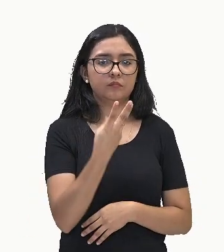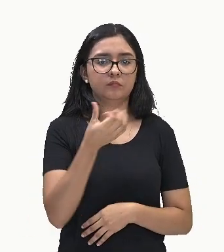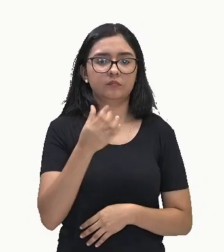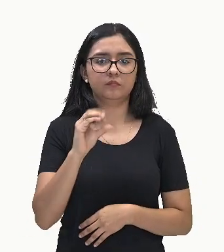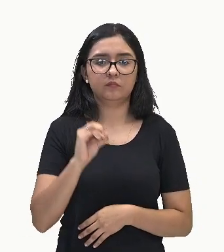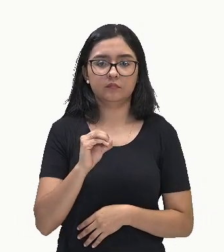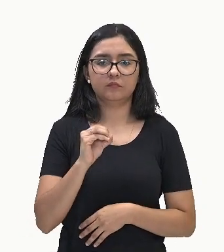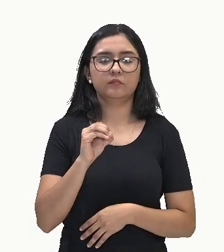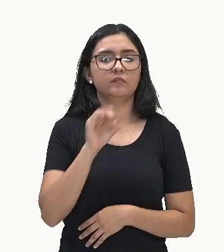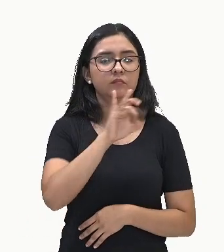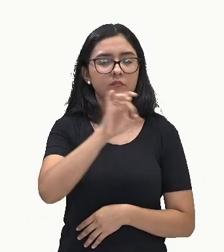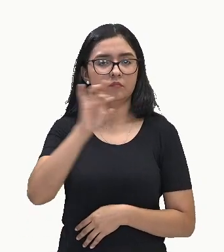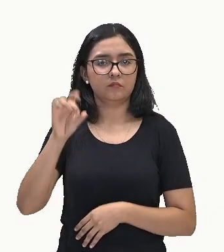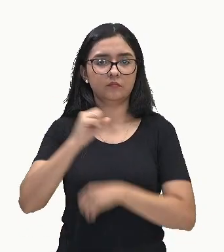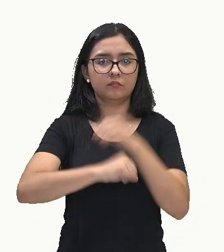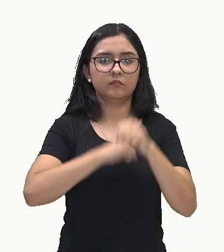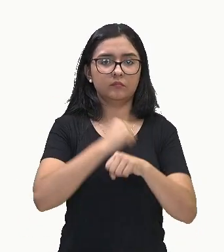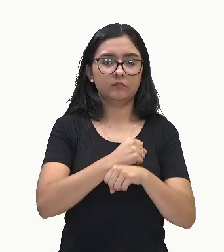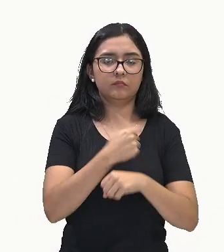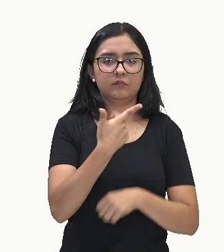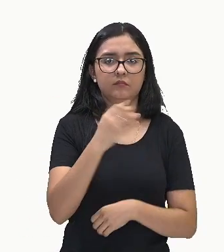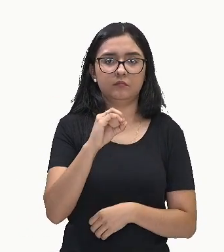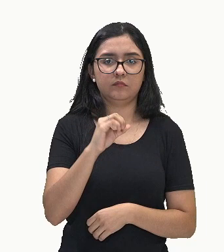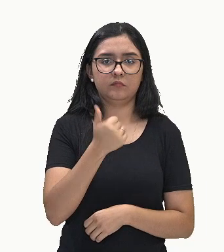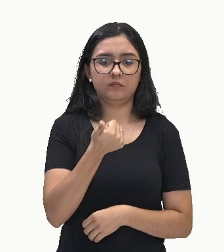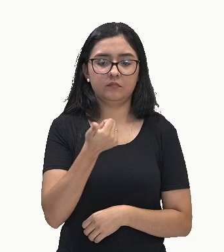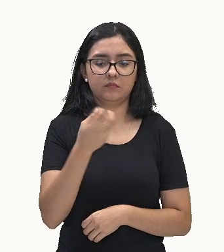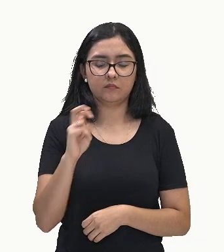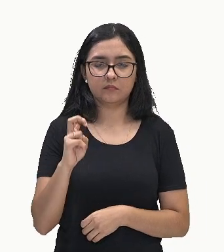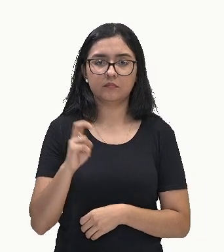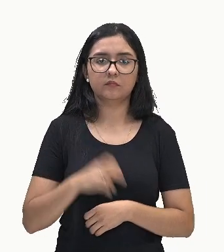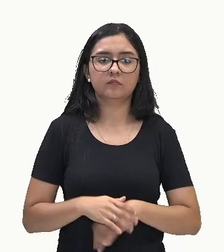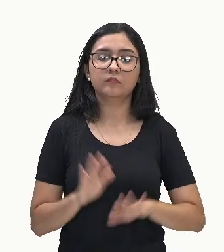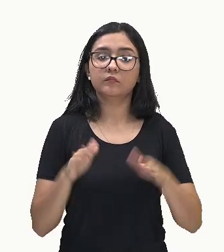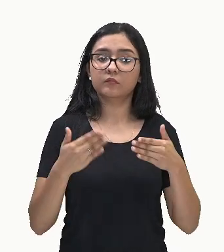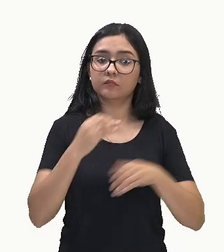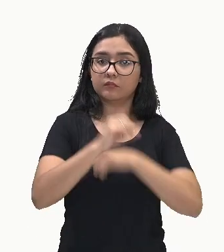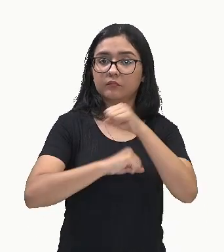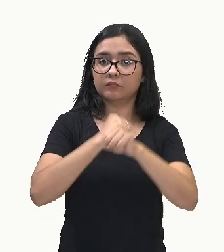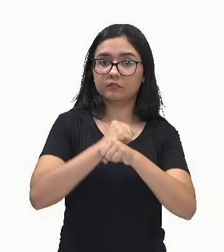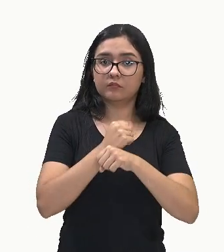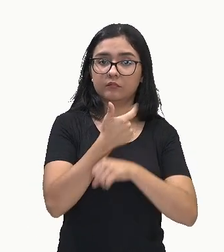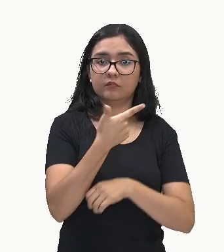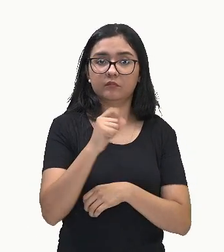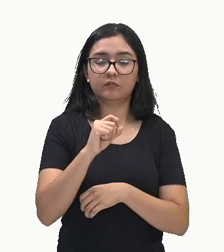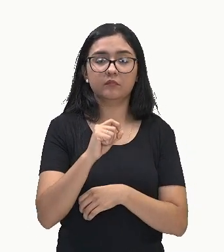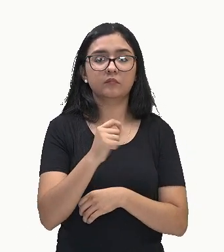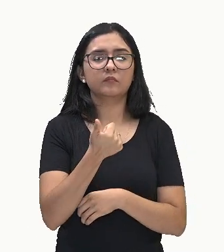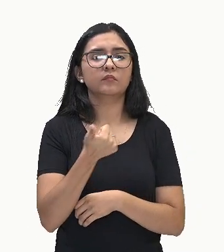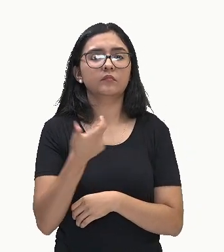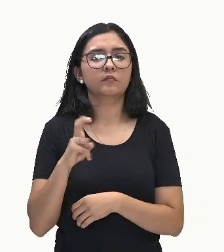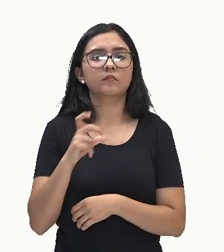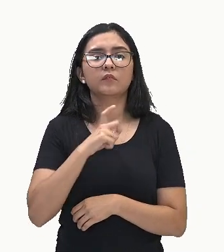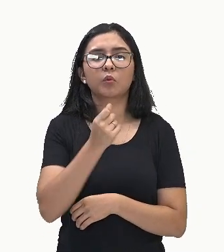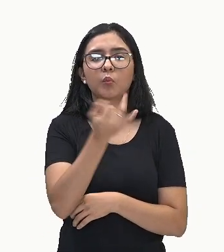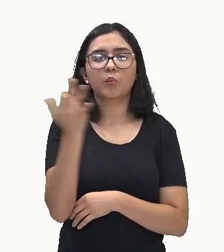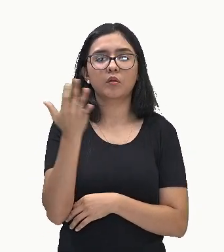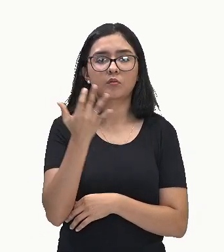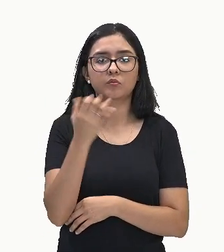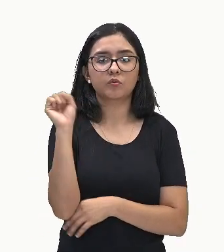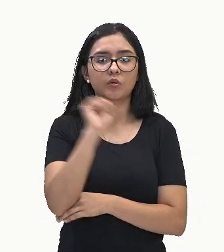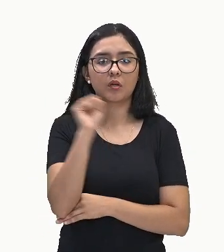vendas em 2015 então ó em 2015 nós temos quantos carrinhos